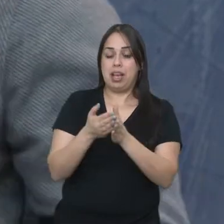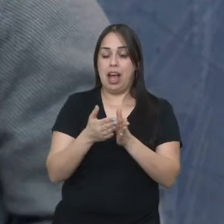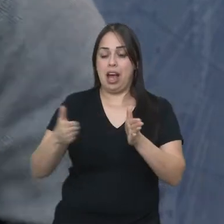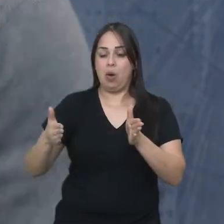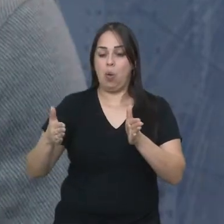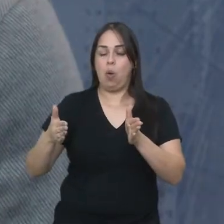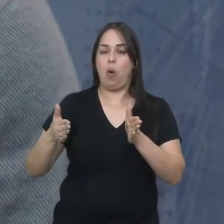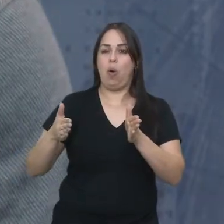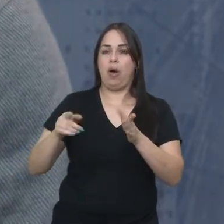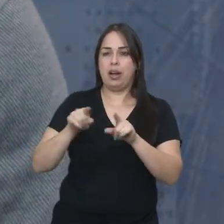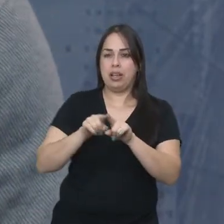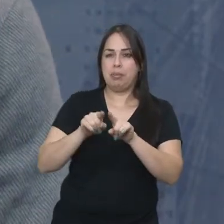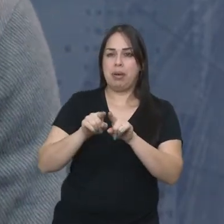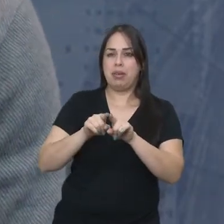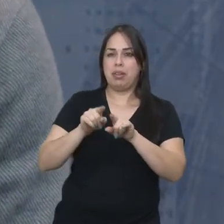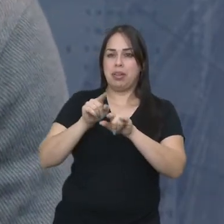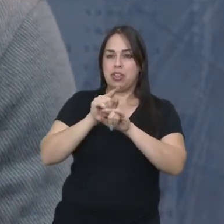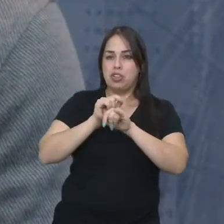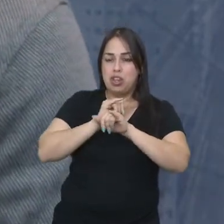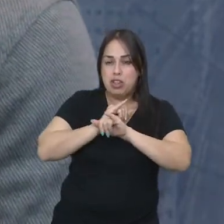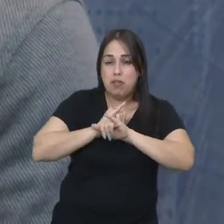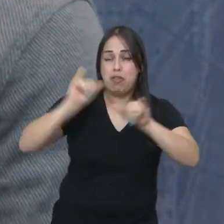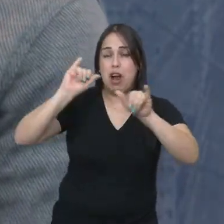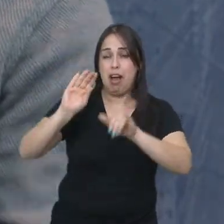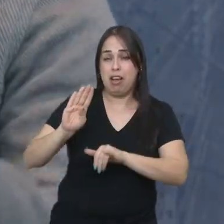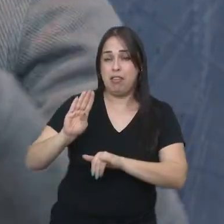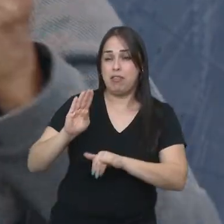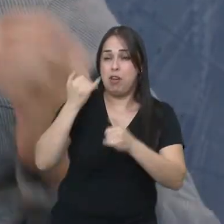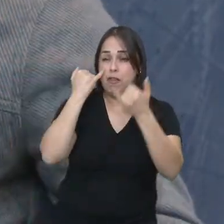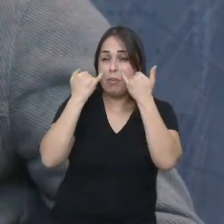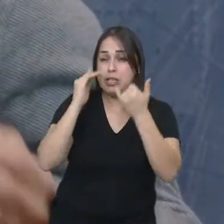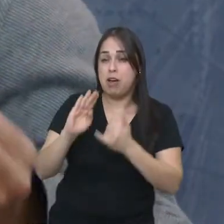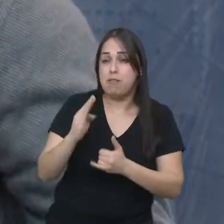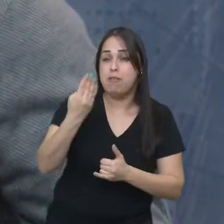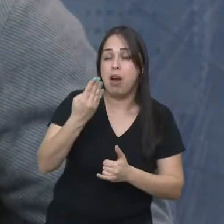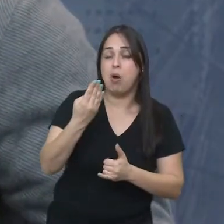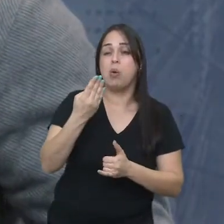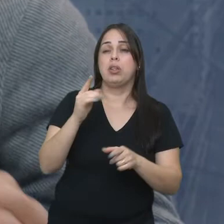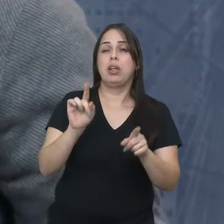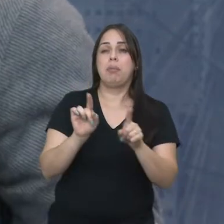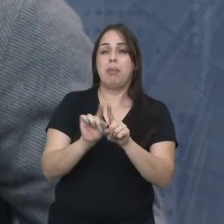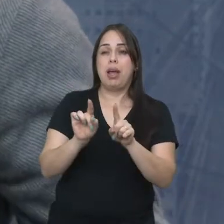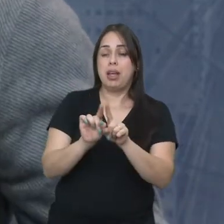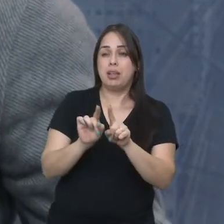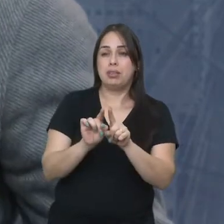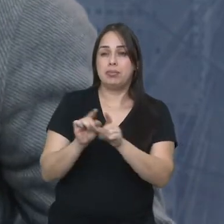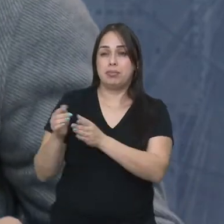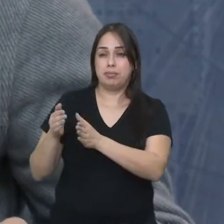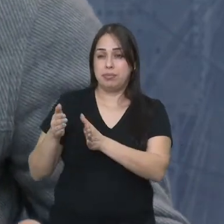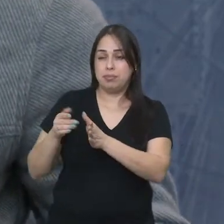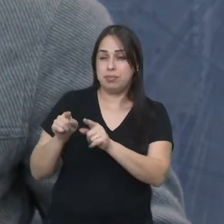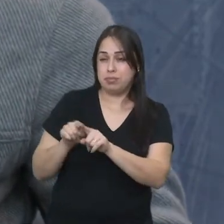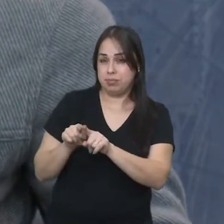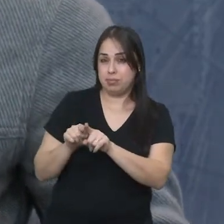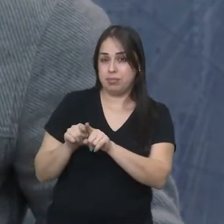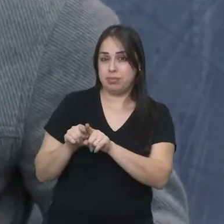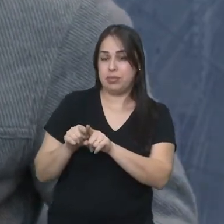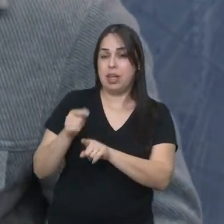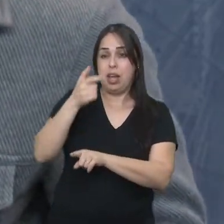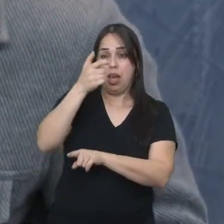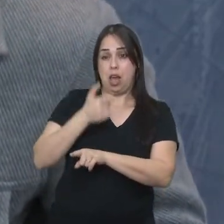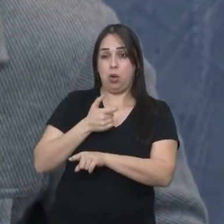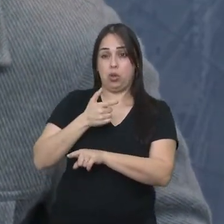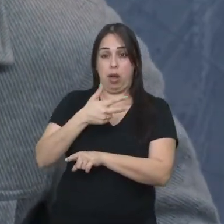atual de divulgação de fake news e de contraposição de uma situação de que eu tomo